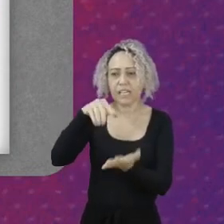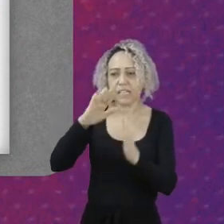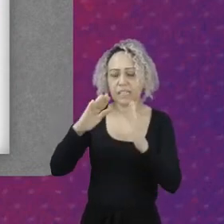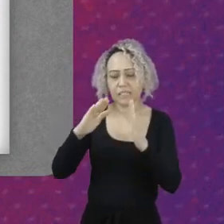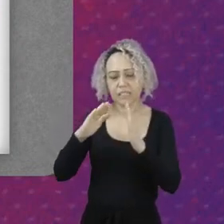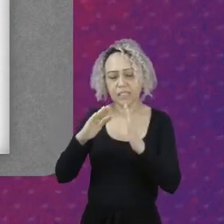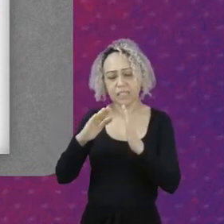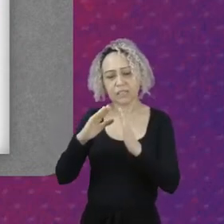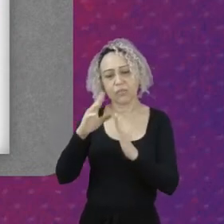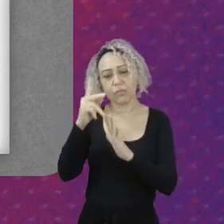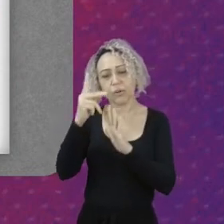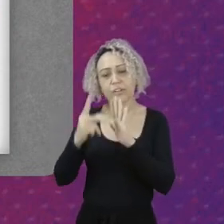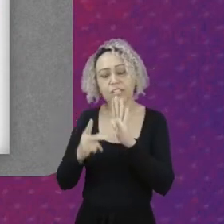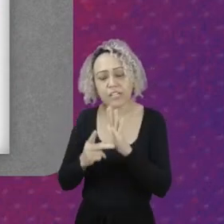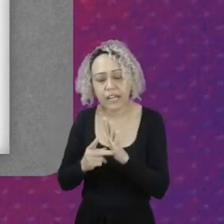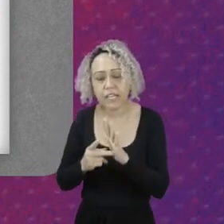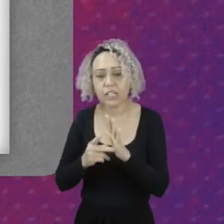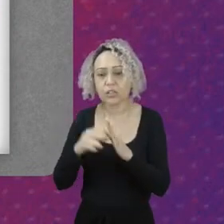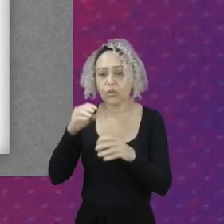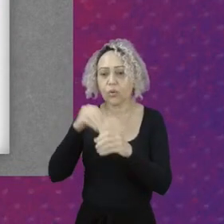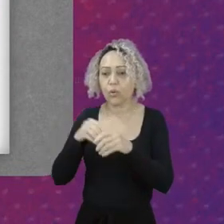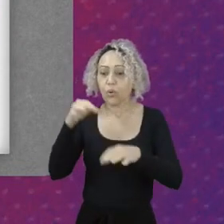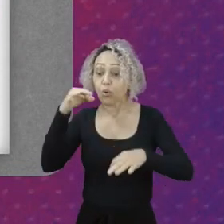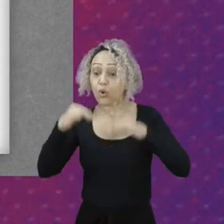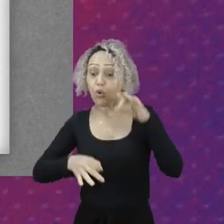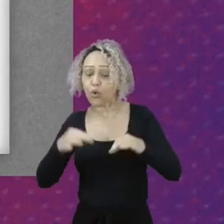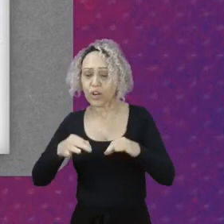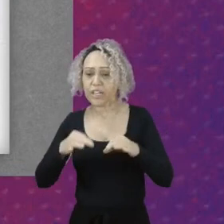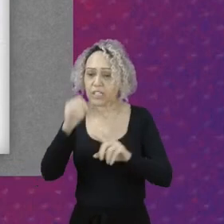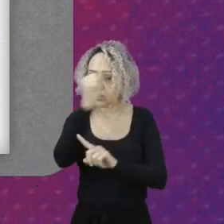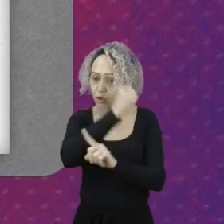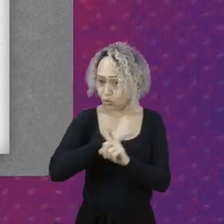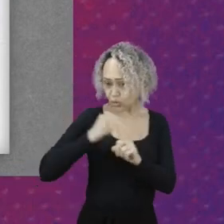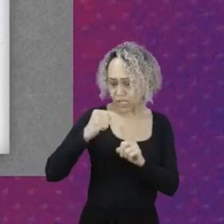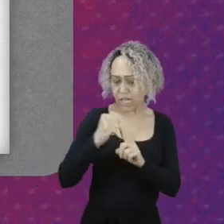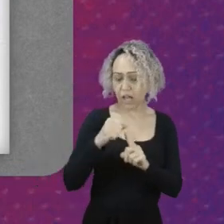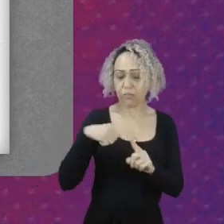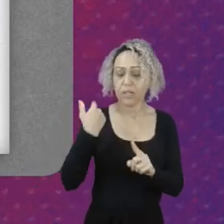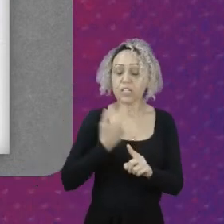social em que a gente faria a defesa dessas mulheres que não tinham voz,